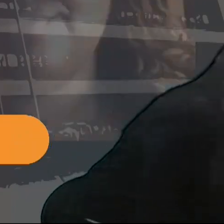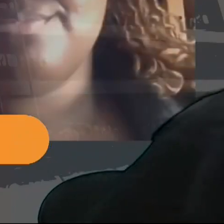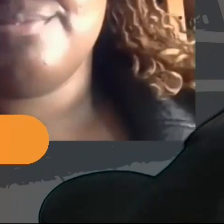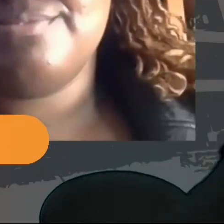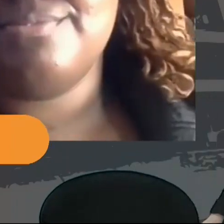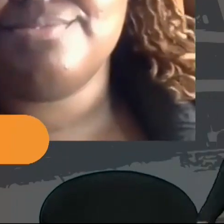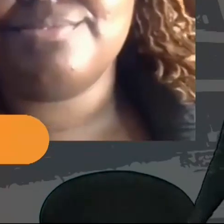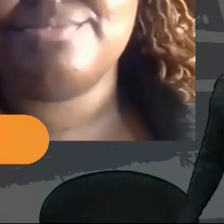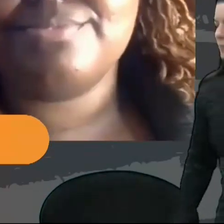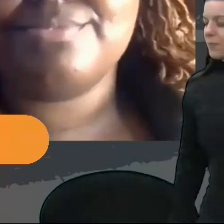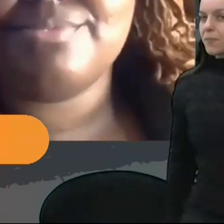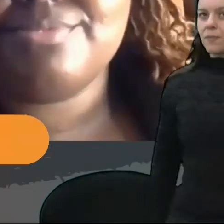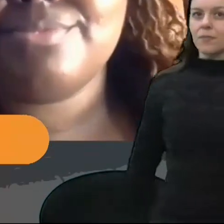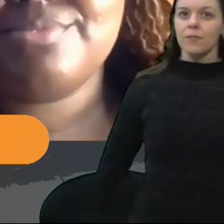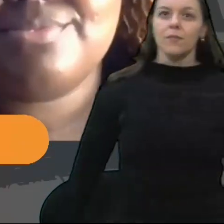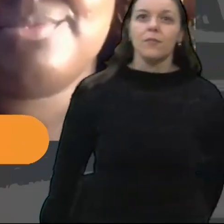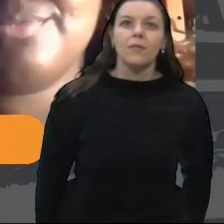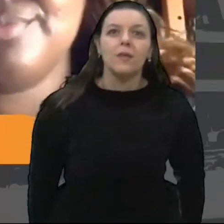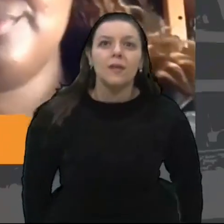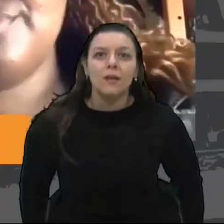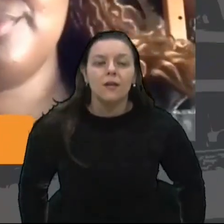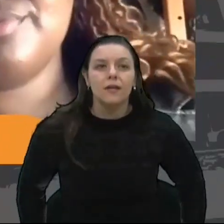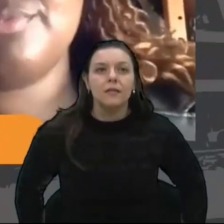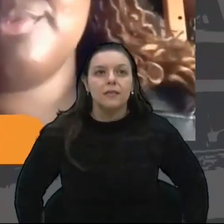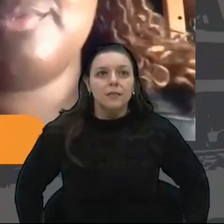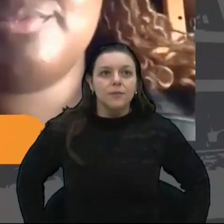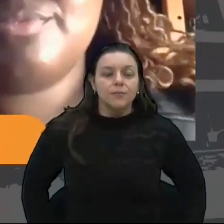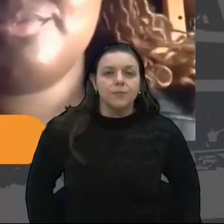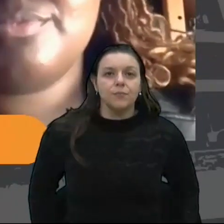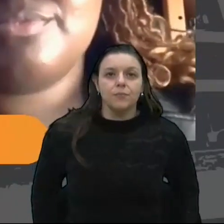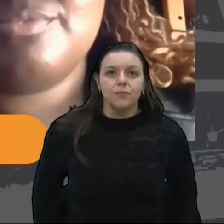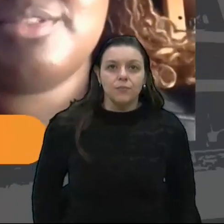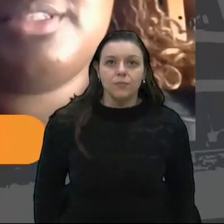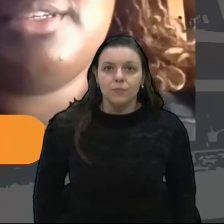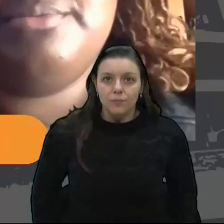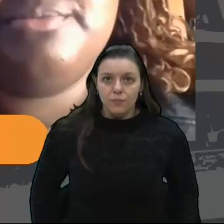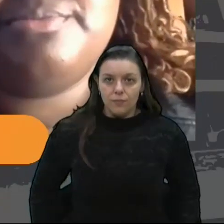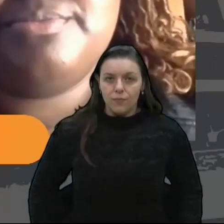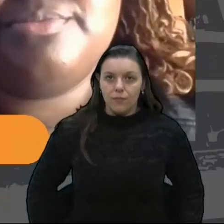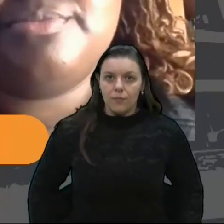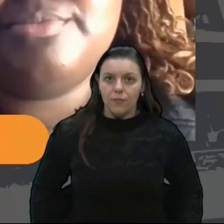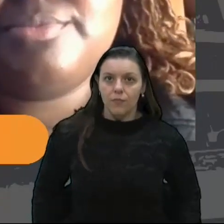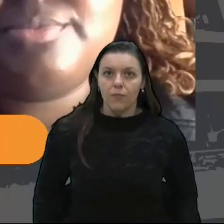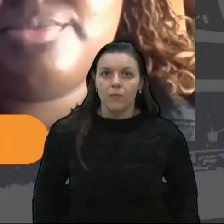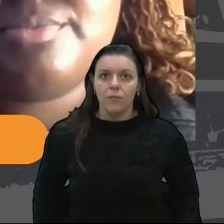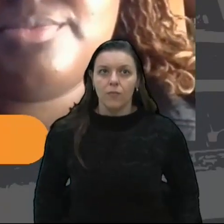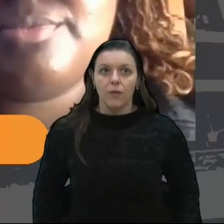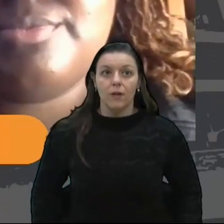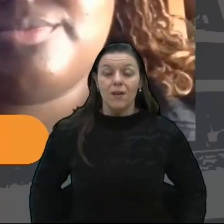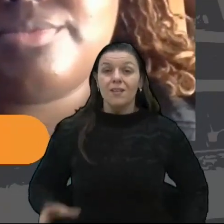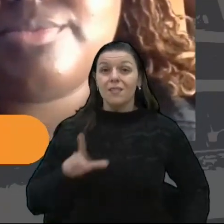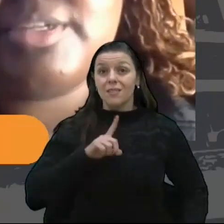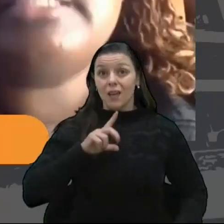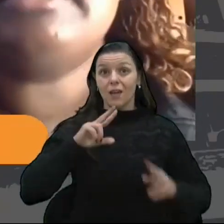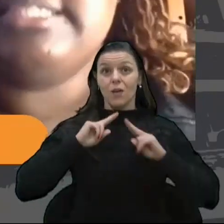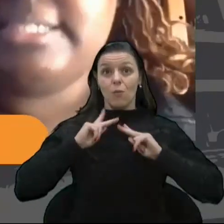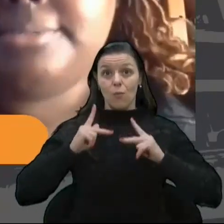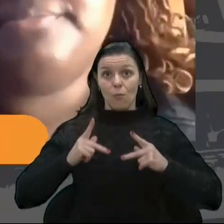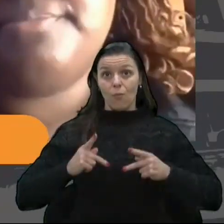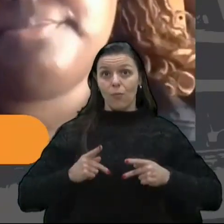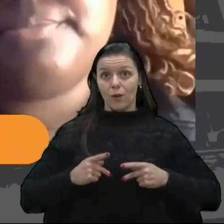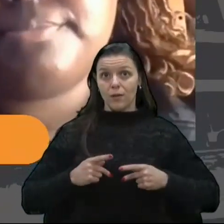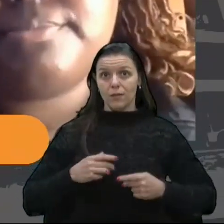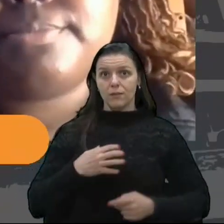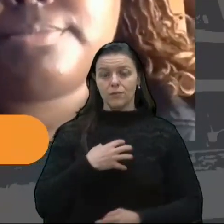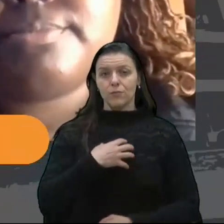essa perspectiva da democratização que o Luca comentou, mas ao mesmo tempo tem um viés da humanização. Tu acabou de